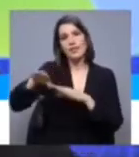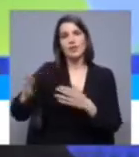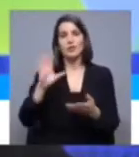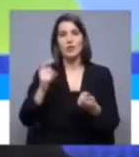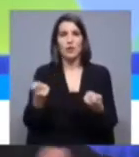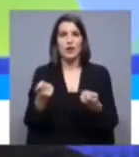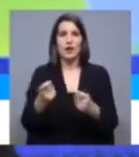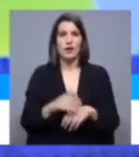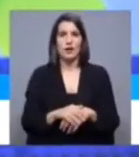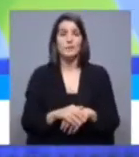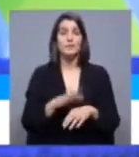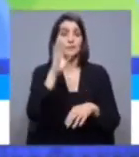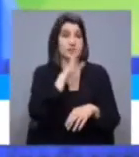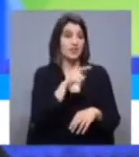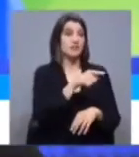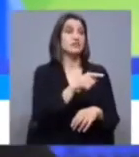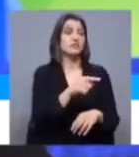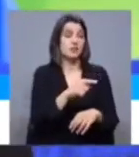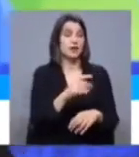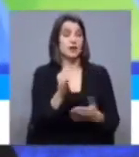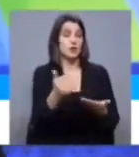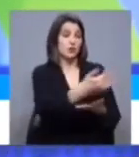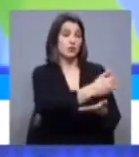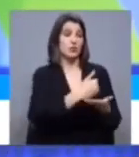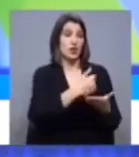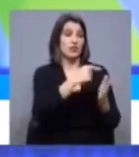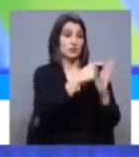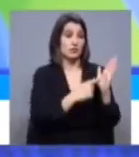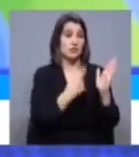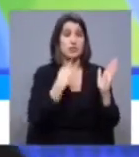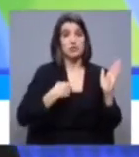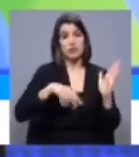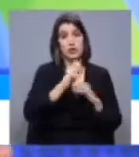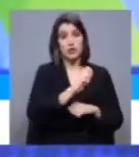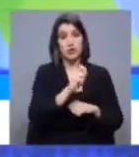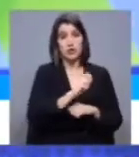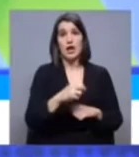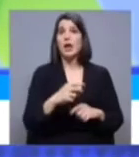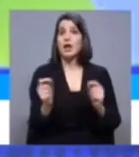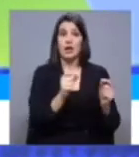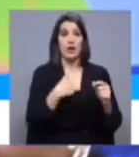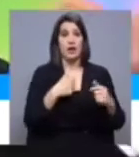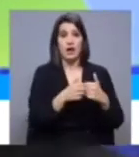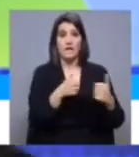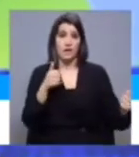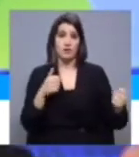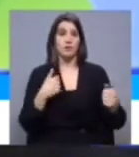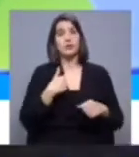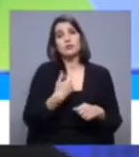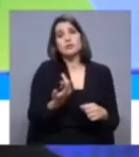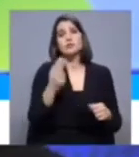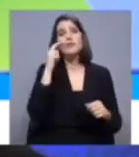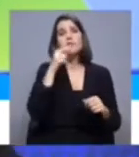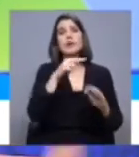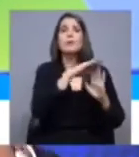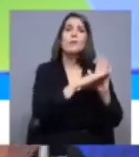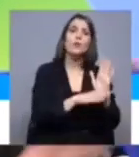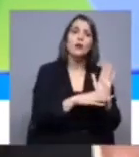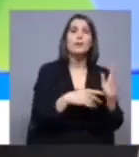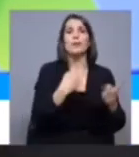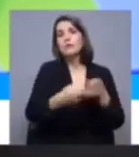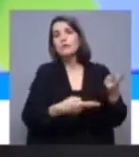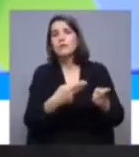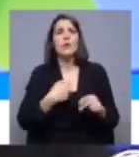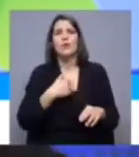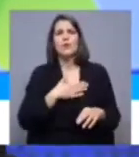que algumas sondagens nos dão, que é a terceira força política, nós, se formos excluídos do debate, agiremos consoante a nossa consciência, que é ver o programa e analisar. Não